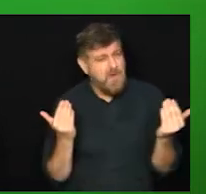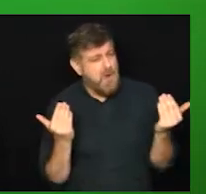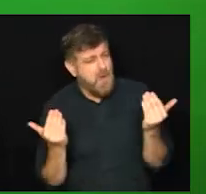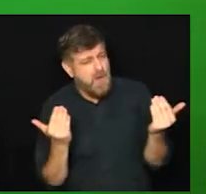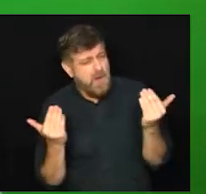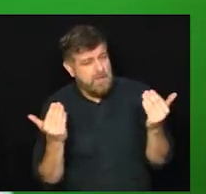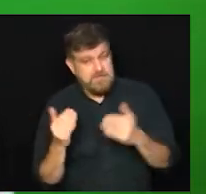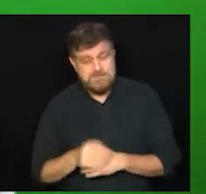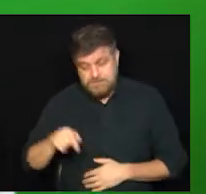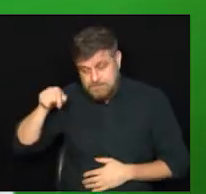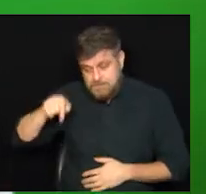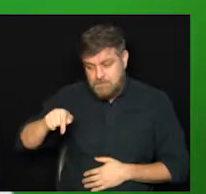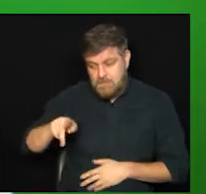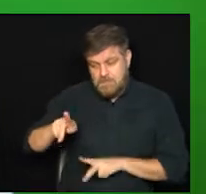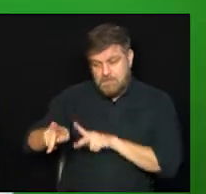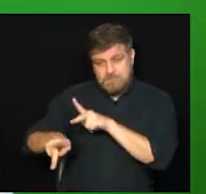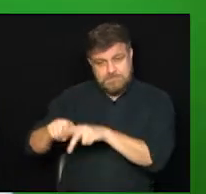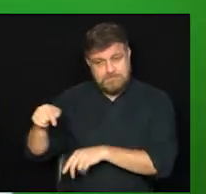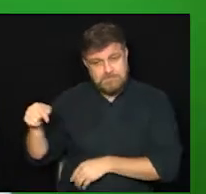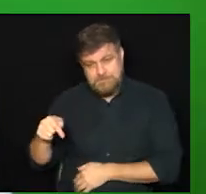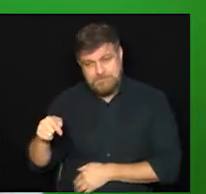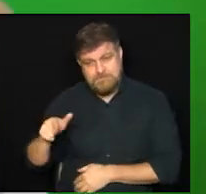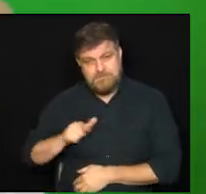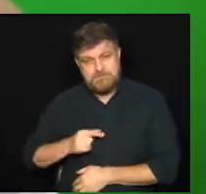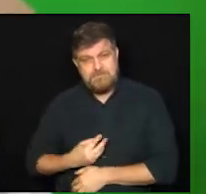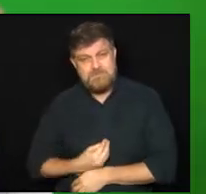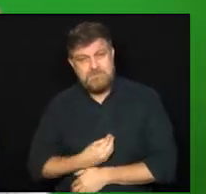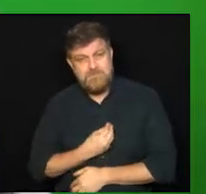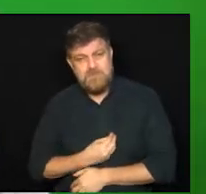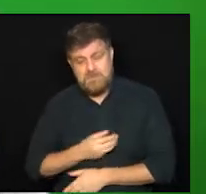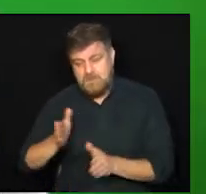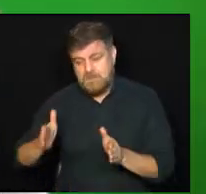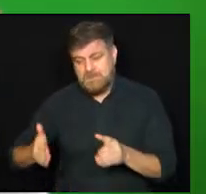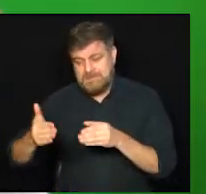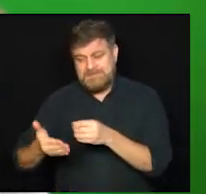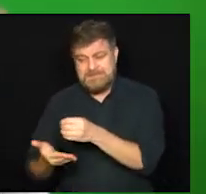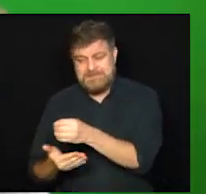Essa população está vivendo de cesta básica.